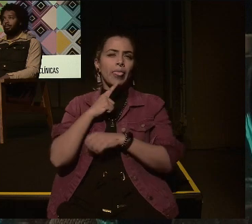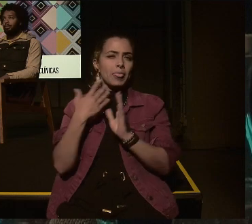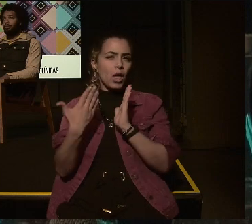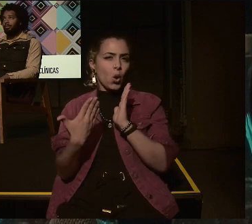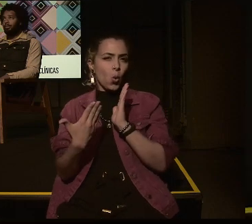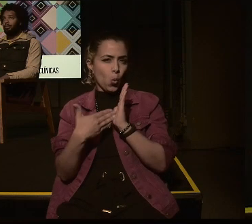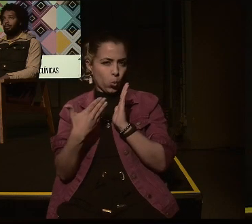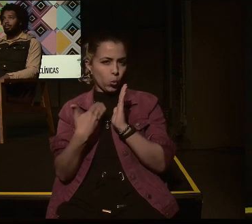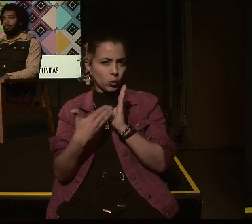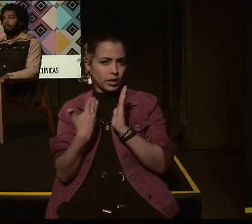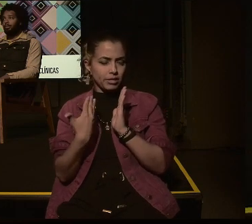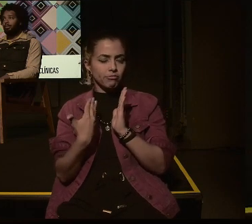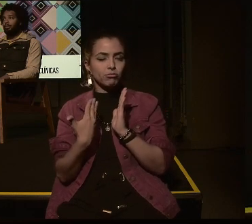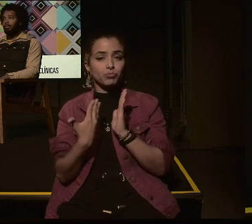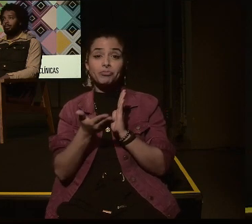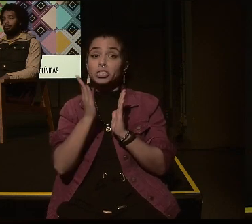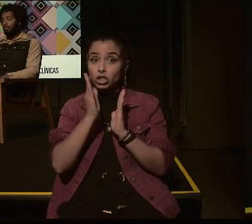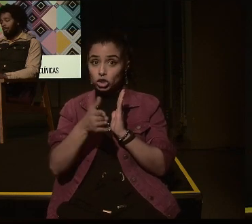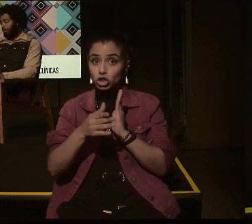Brasil